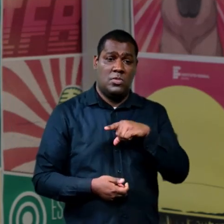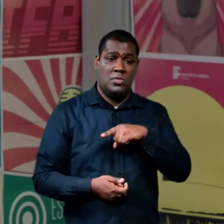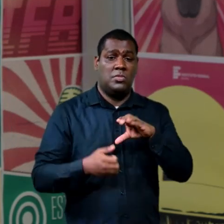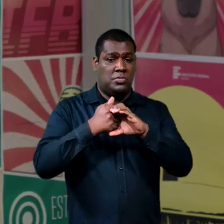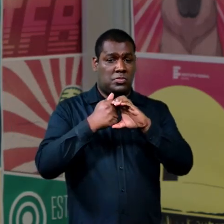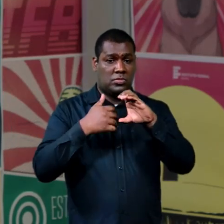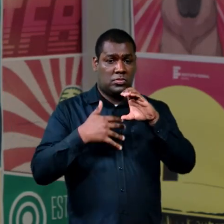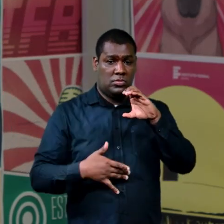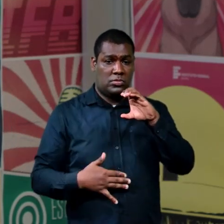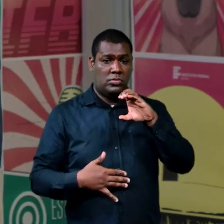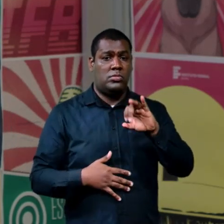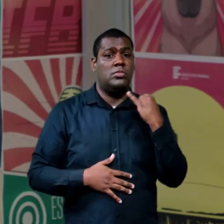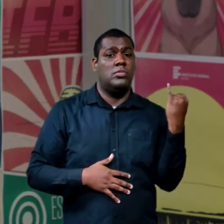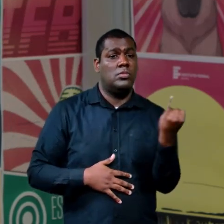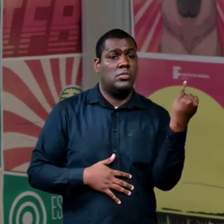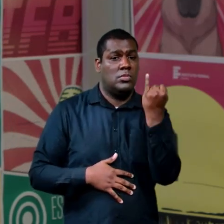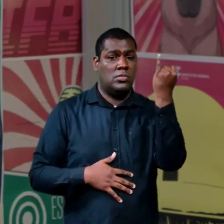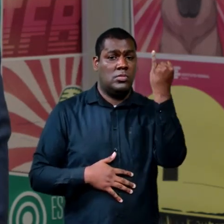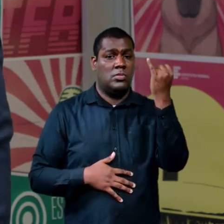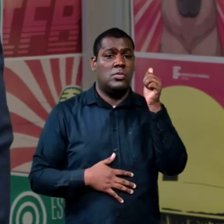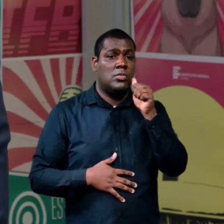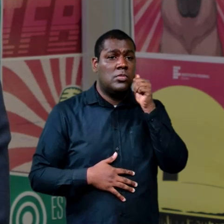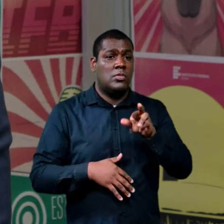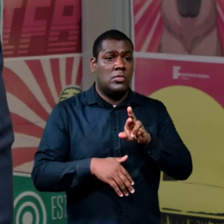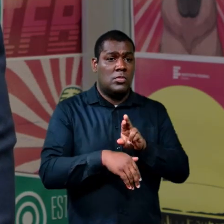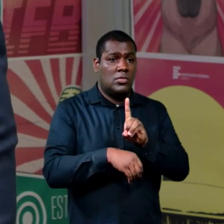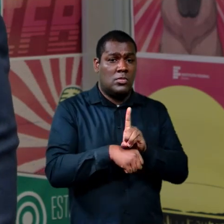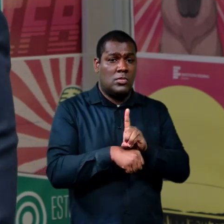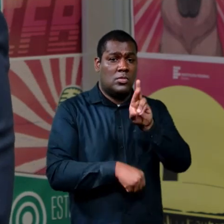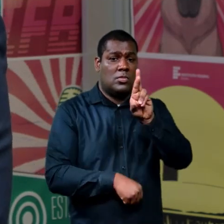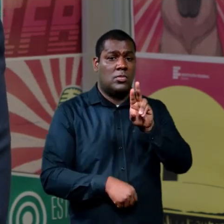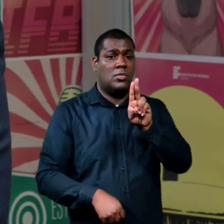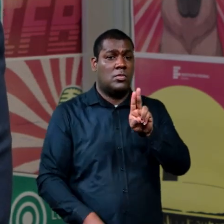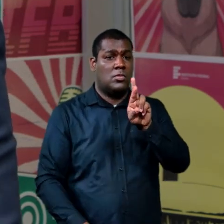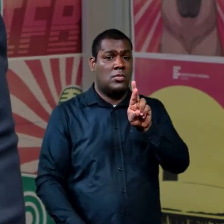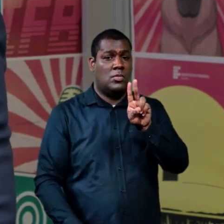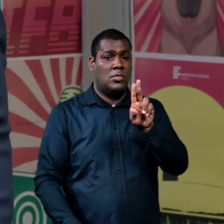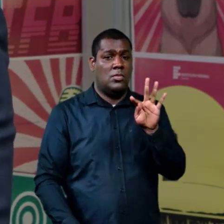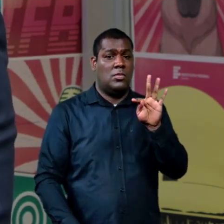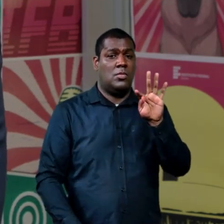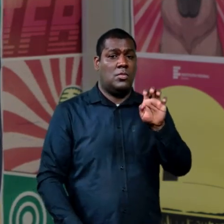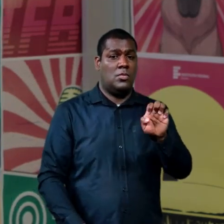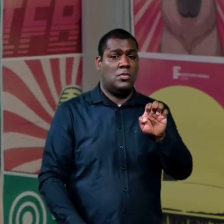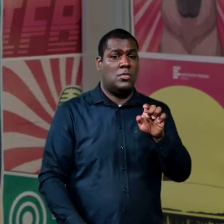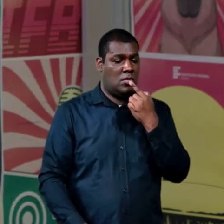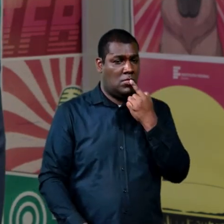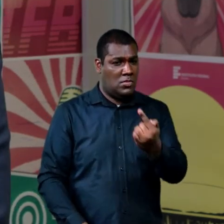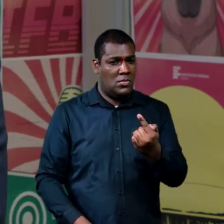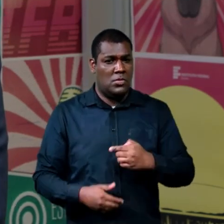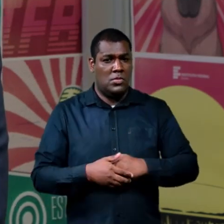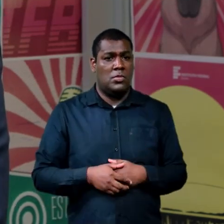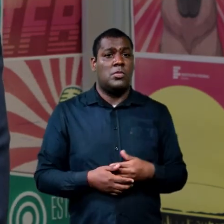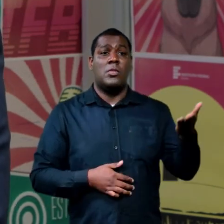importante nisso que a doutora Ruth está comentando, que é o seguinte: num primeiro momento, nós tínhamos, até alguns